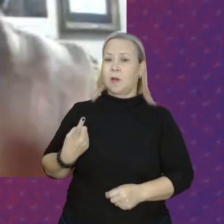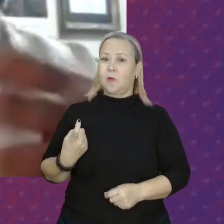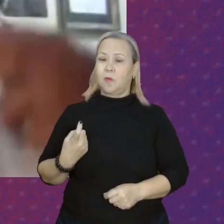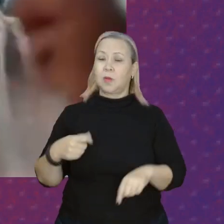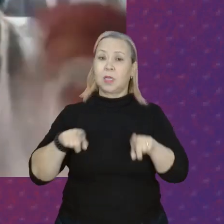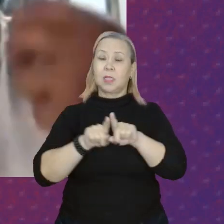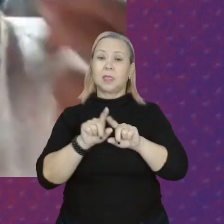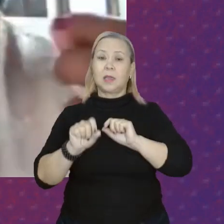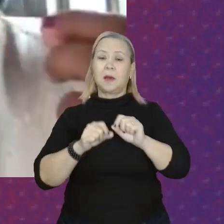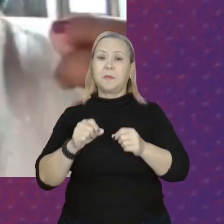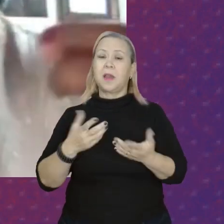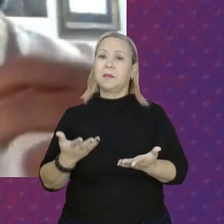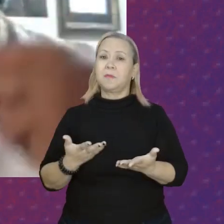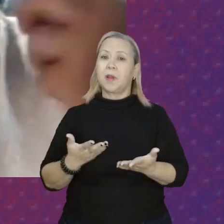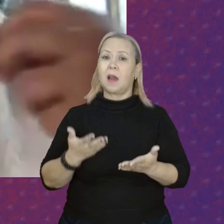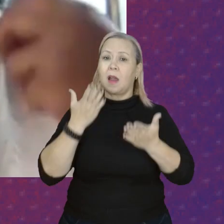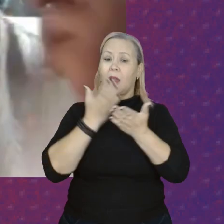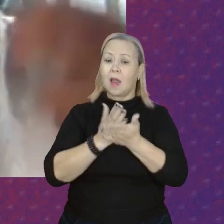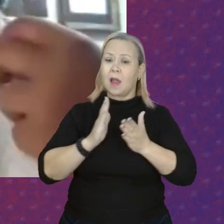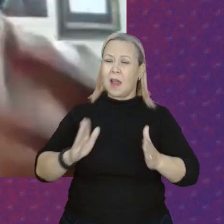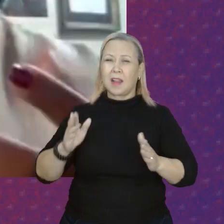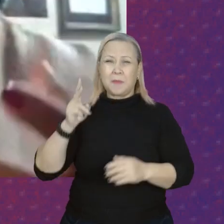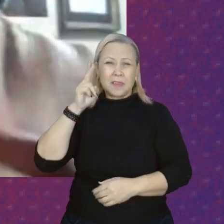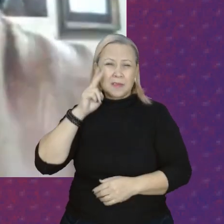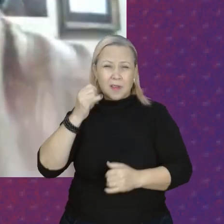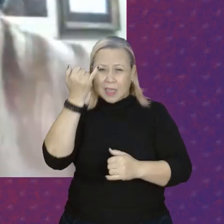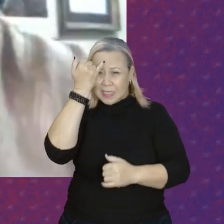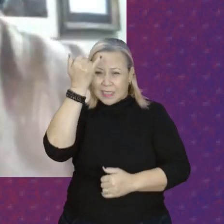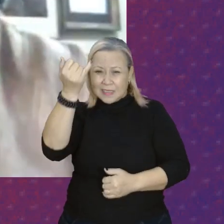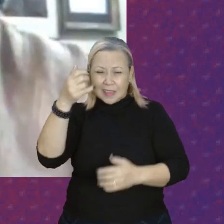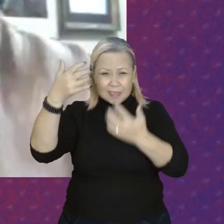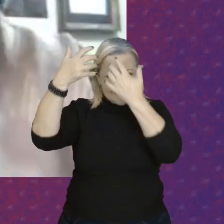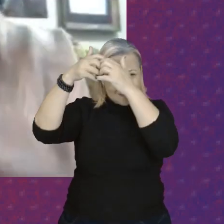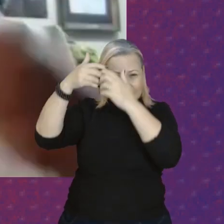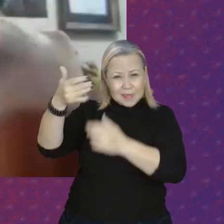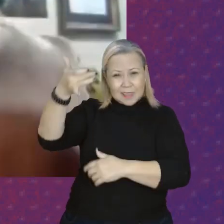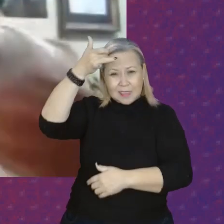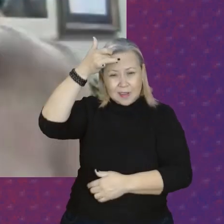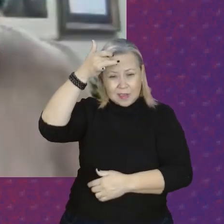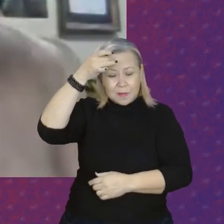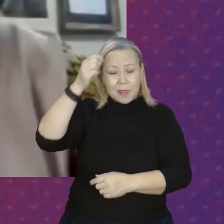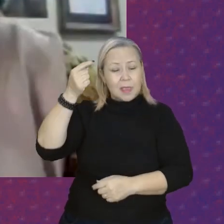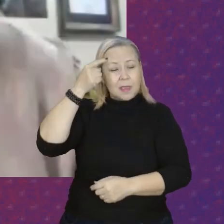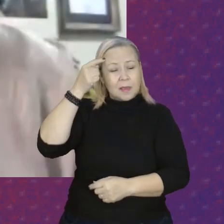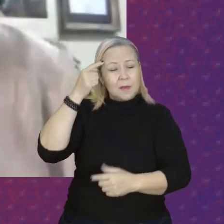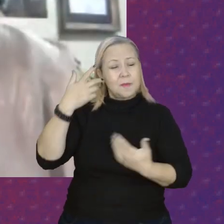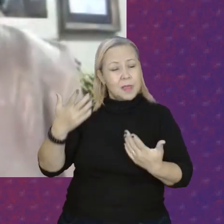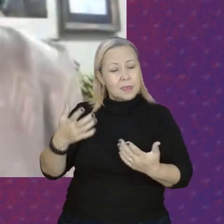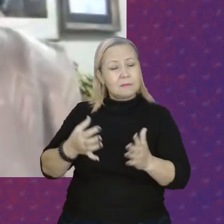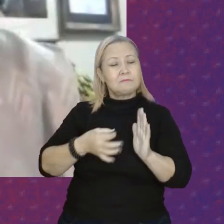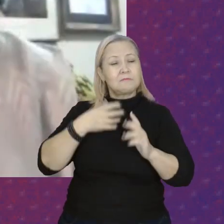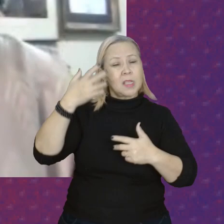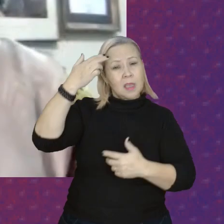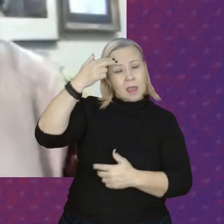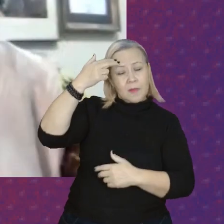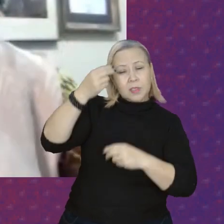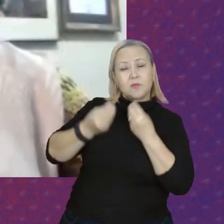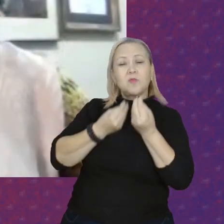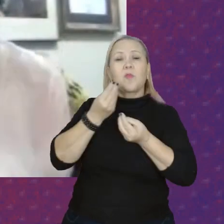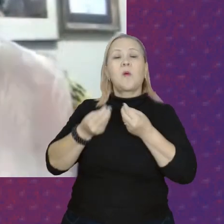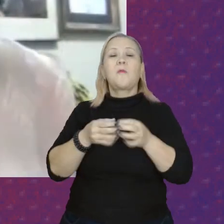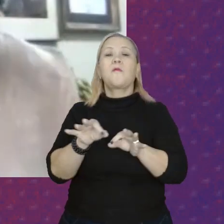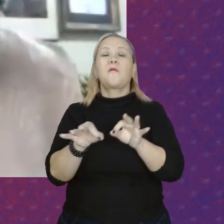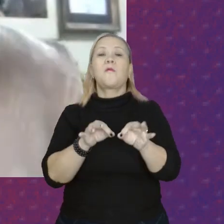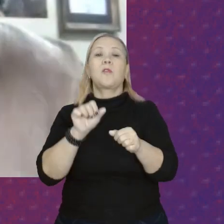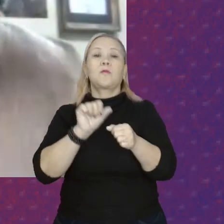para desconstruir uma série de ideias que estão na nossa cabeça e a gente nem sabe muito bem como que elas foram construídas, né?